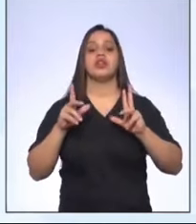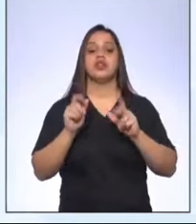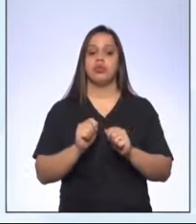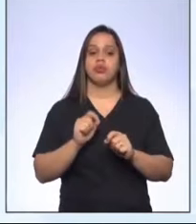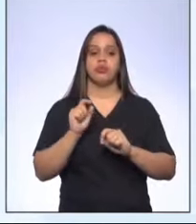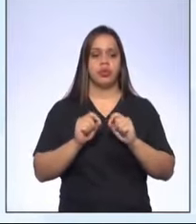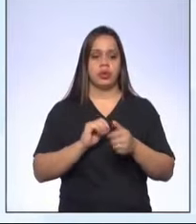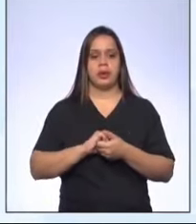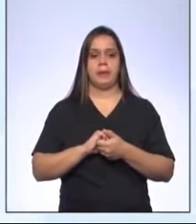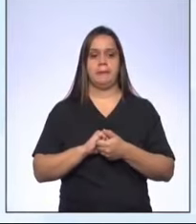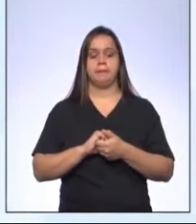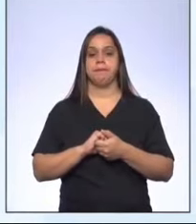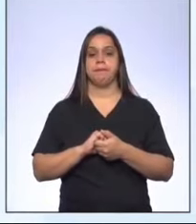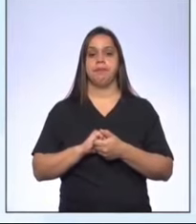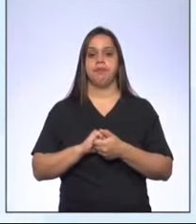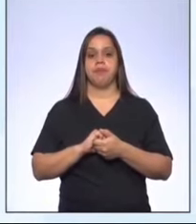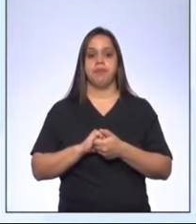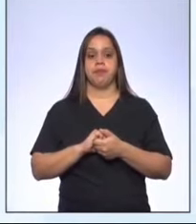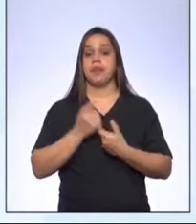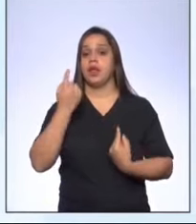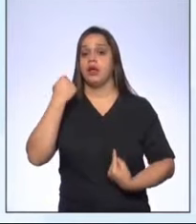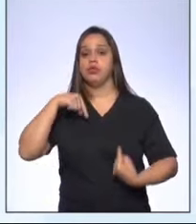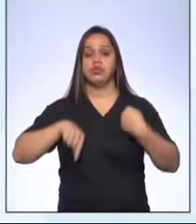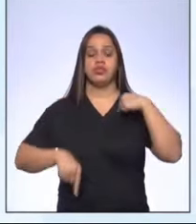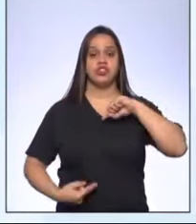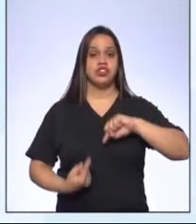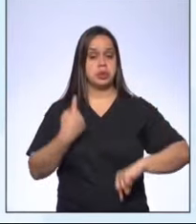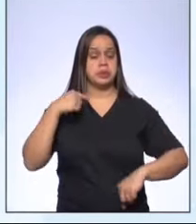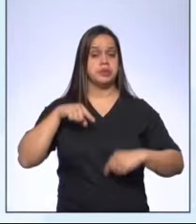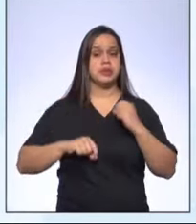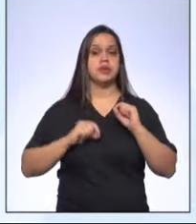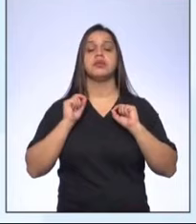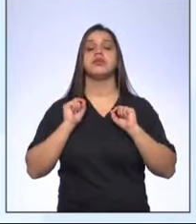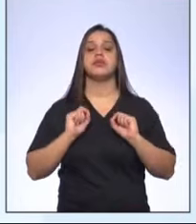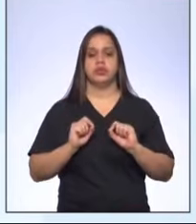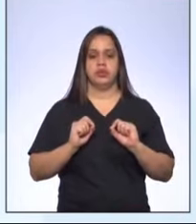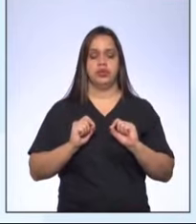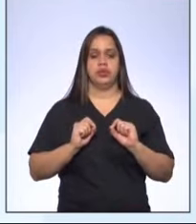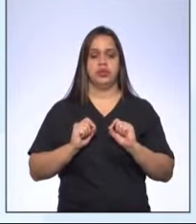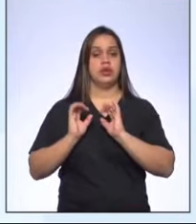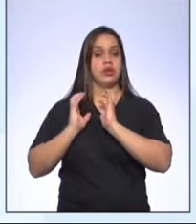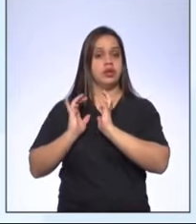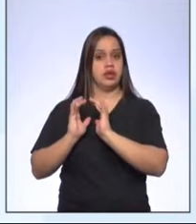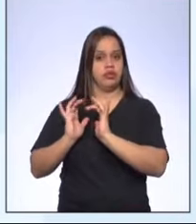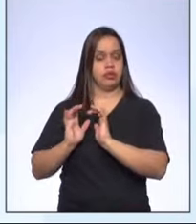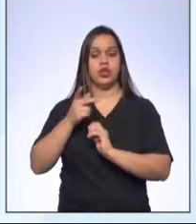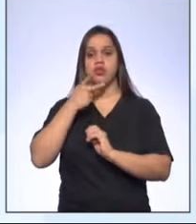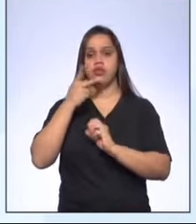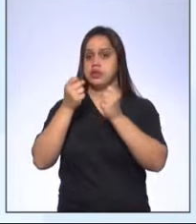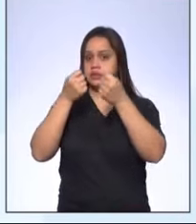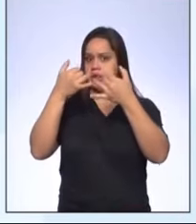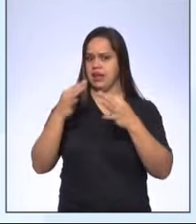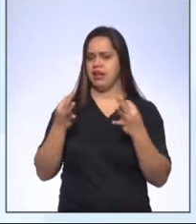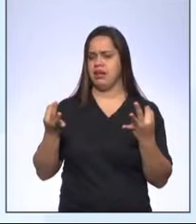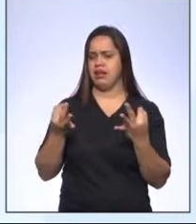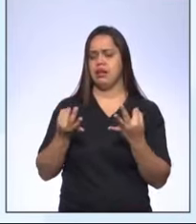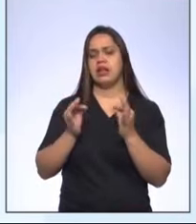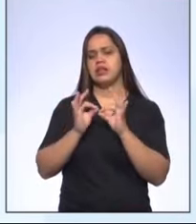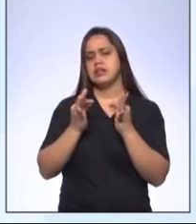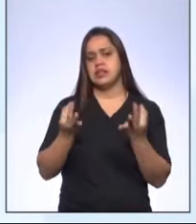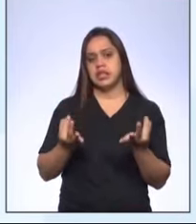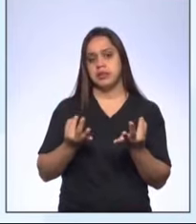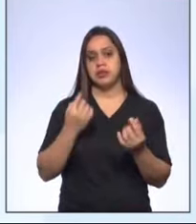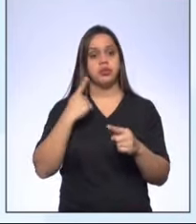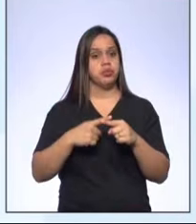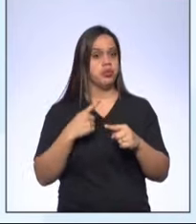nervoso. Este daqui eu vou falar bem sucintamente hoje, porque na segunda-feira a aula é sobre esse tema.